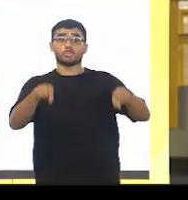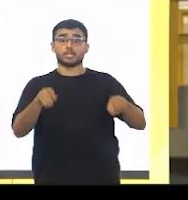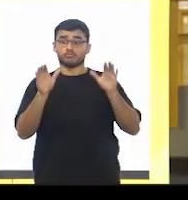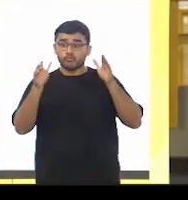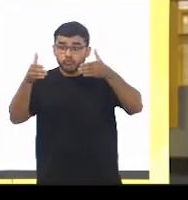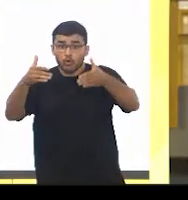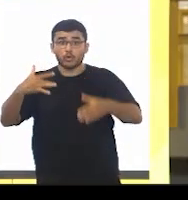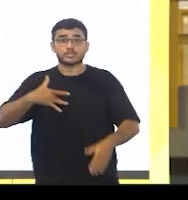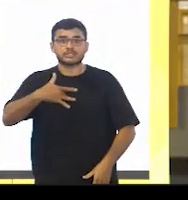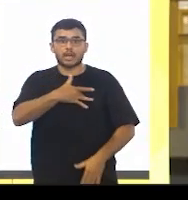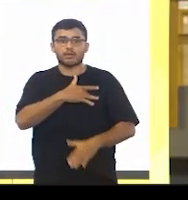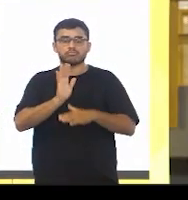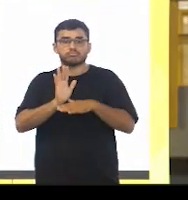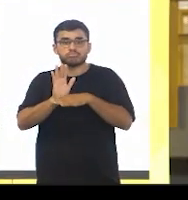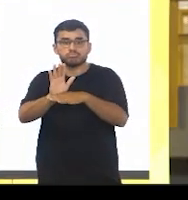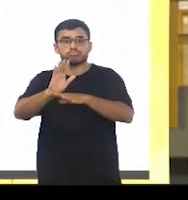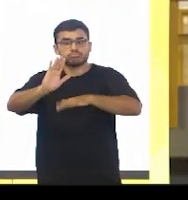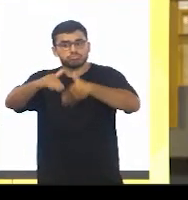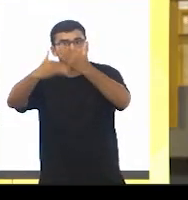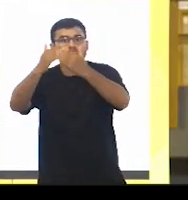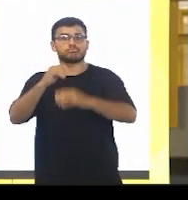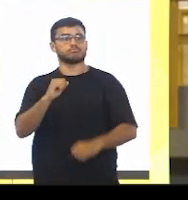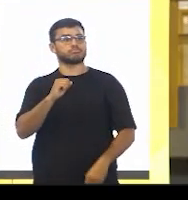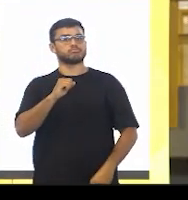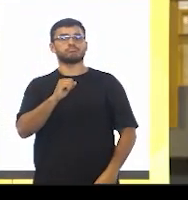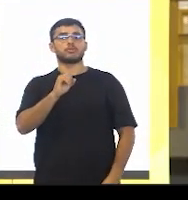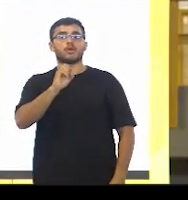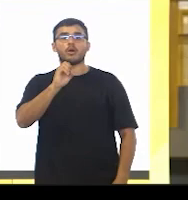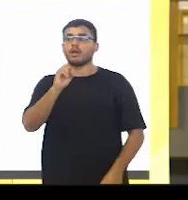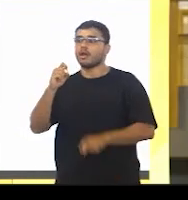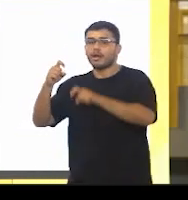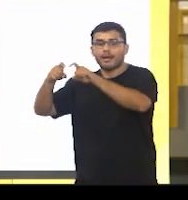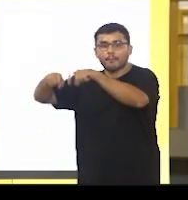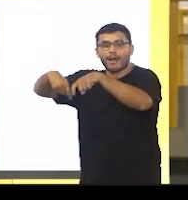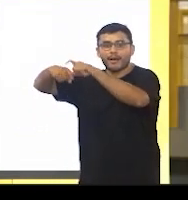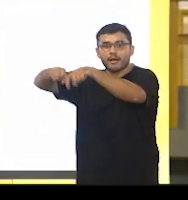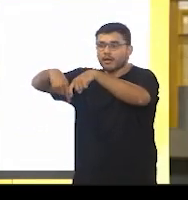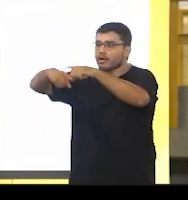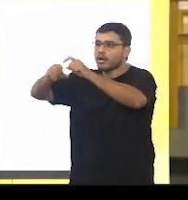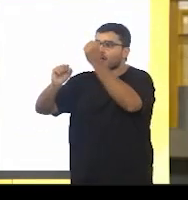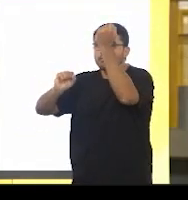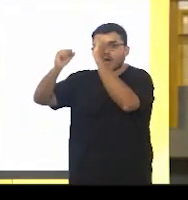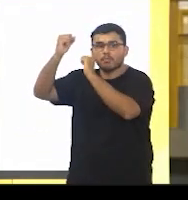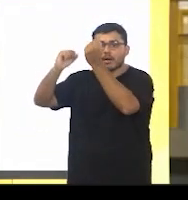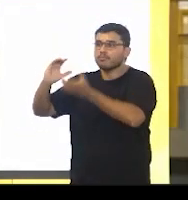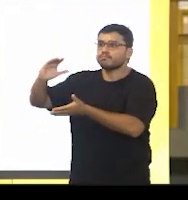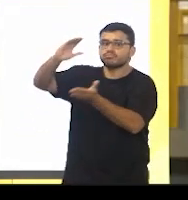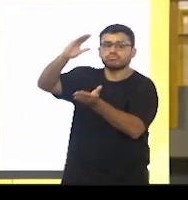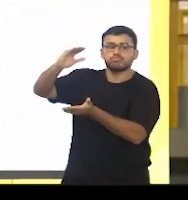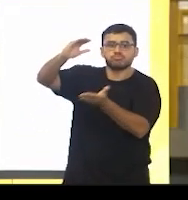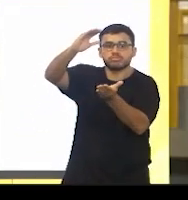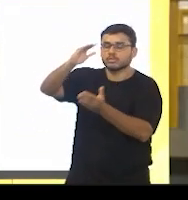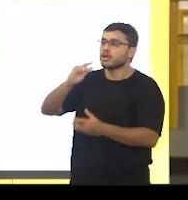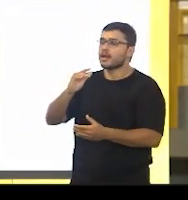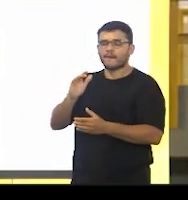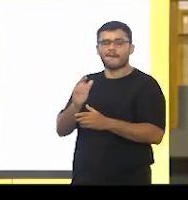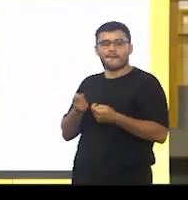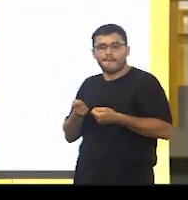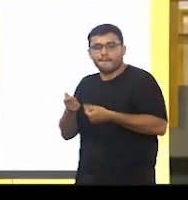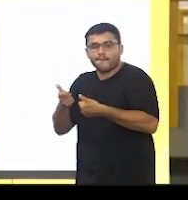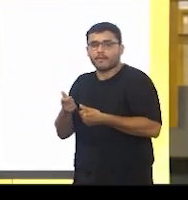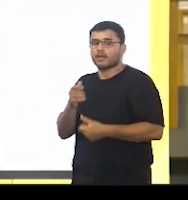para o setor agrícola ou agrário. Ano passado, o Marden vai lembrar desse assunto, nós estávamos